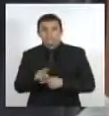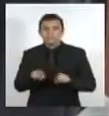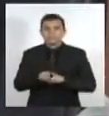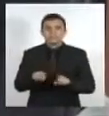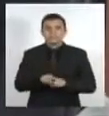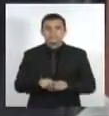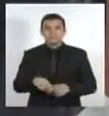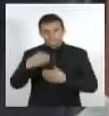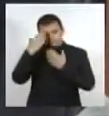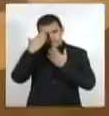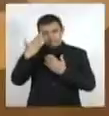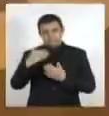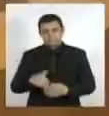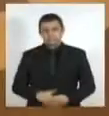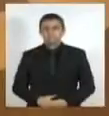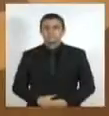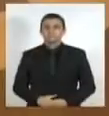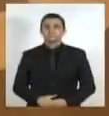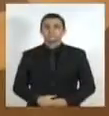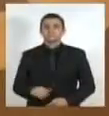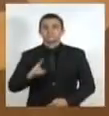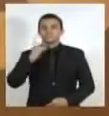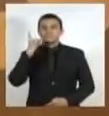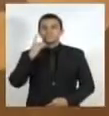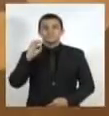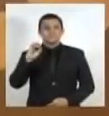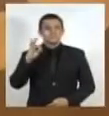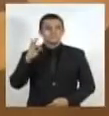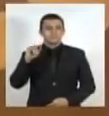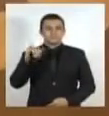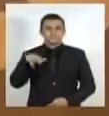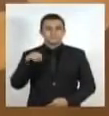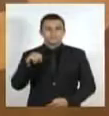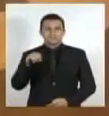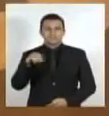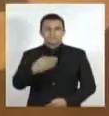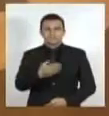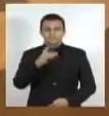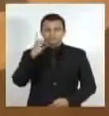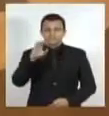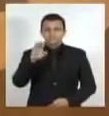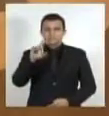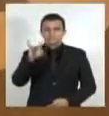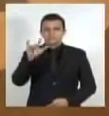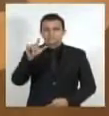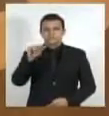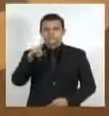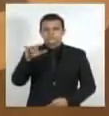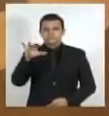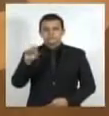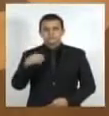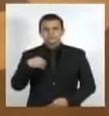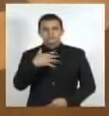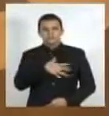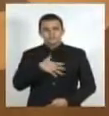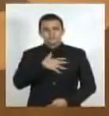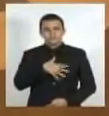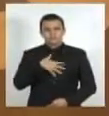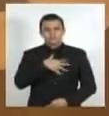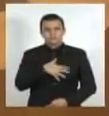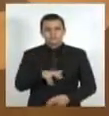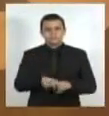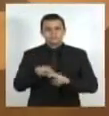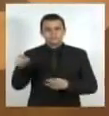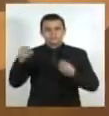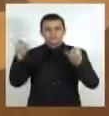obrigado. Agradeço a parte, deputado Atalino. Deputada Edilásio. Fico feliz quando Vossa Excelência cita